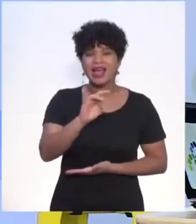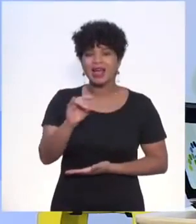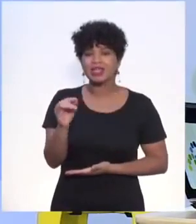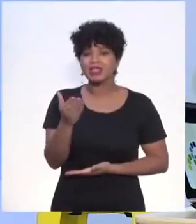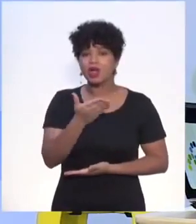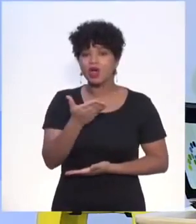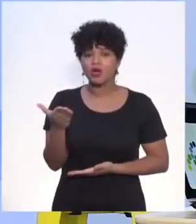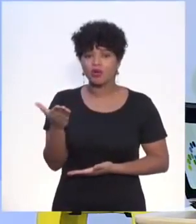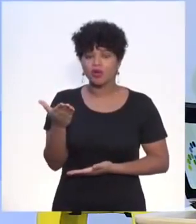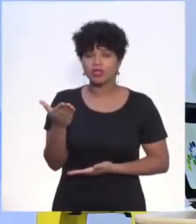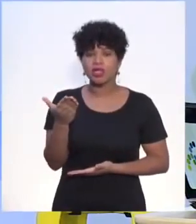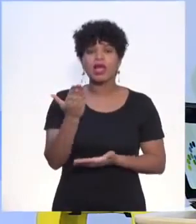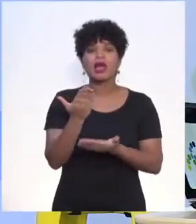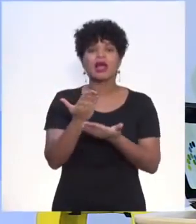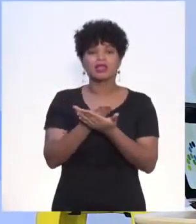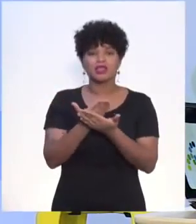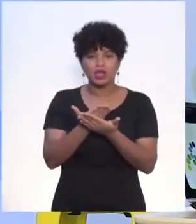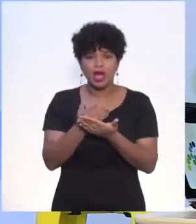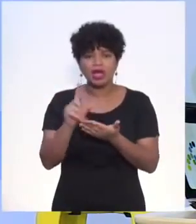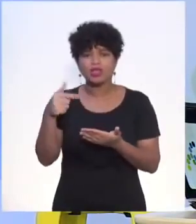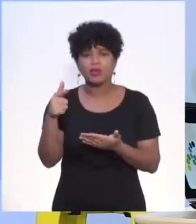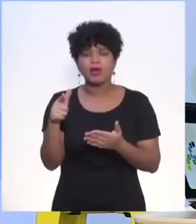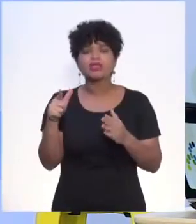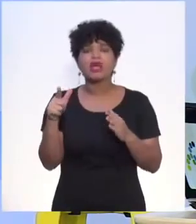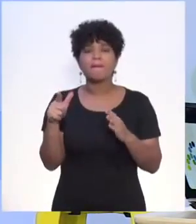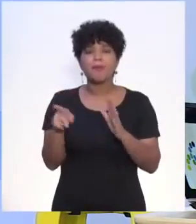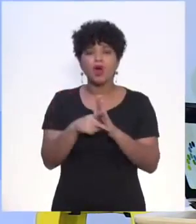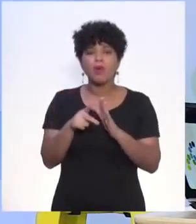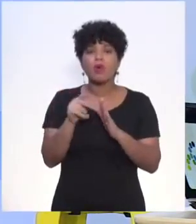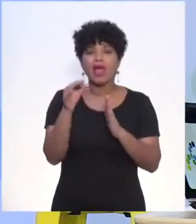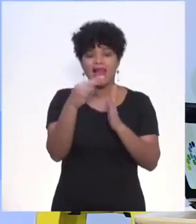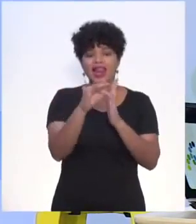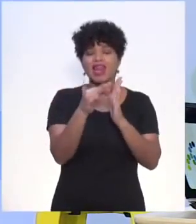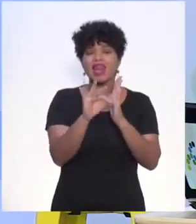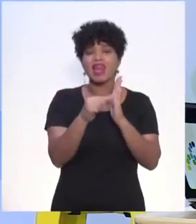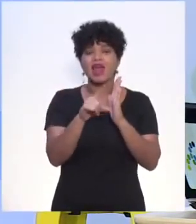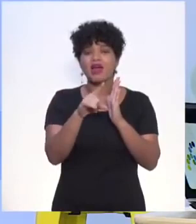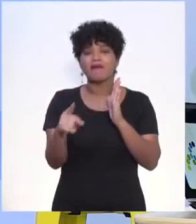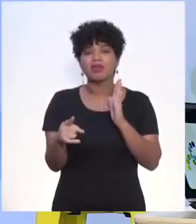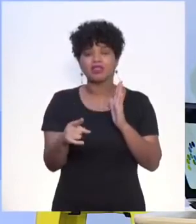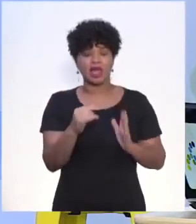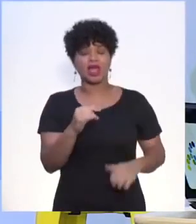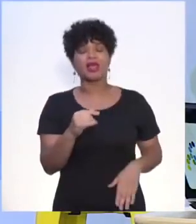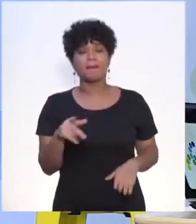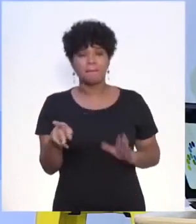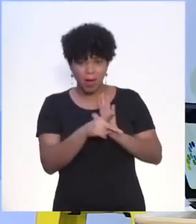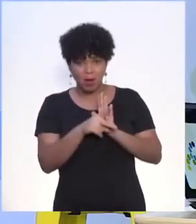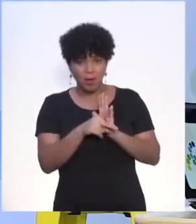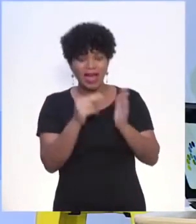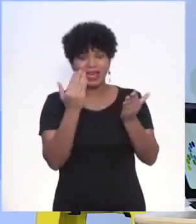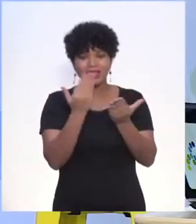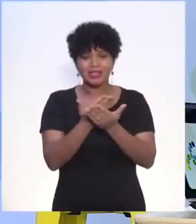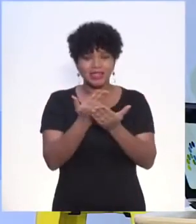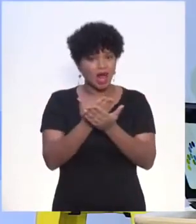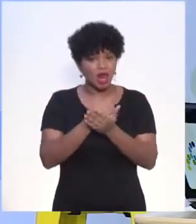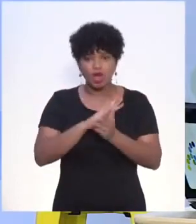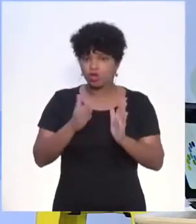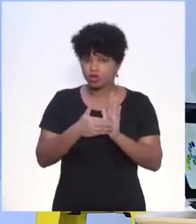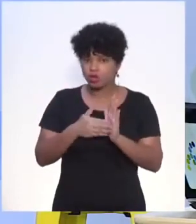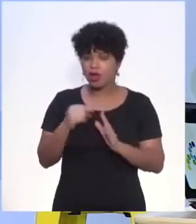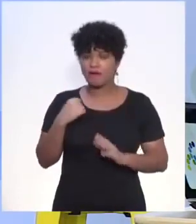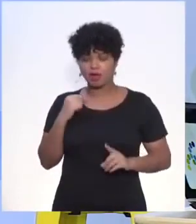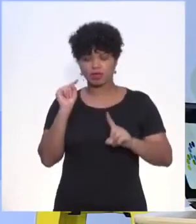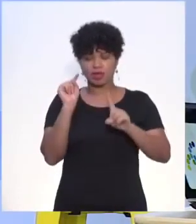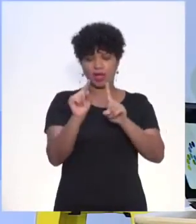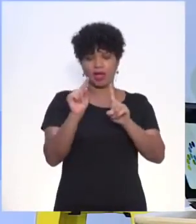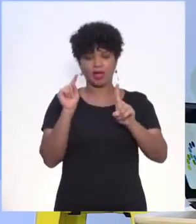vocês, tá? O estudante, tá? A notificação da sua tarefa. Isso vai acontecer em todas as aulas. Exatamente. Okay? Você